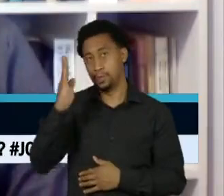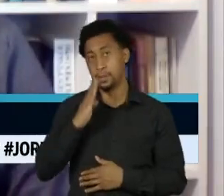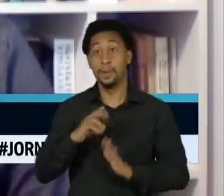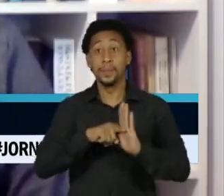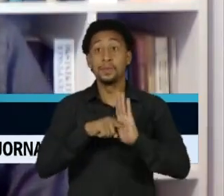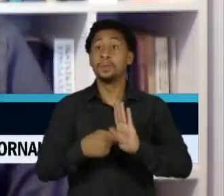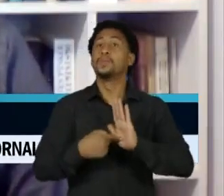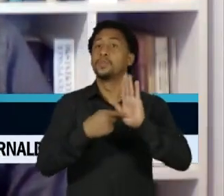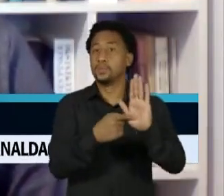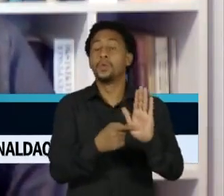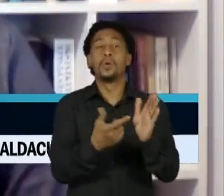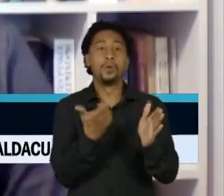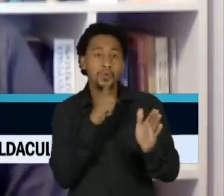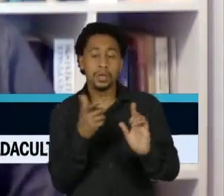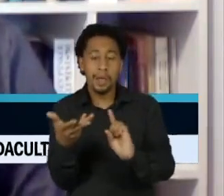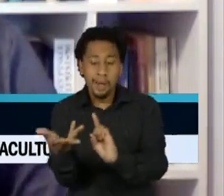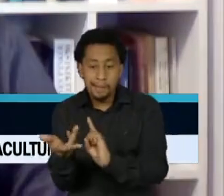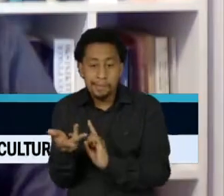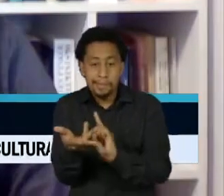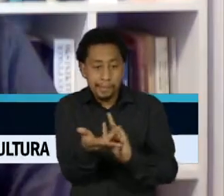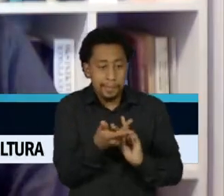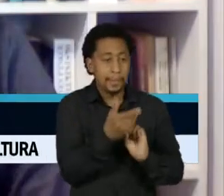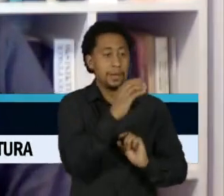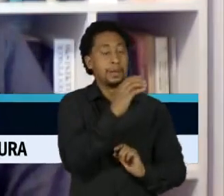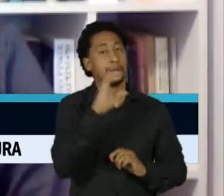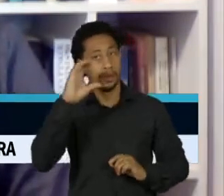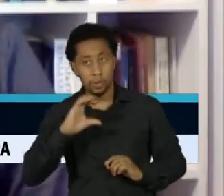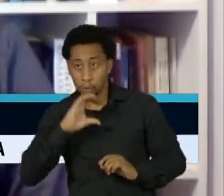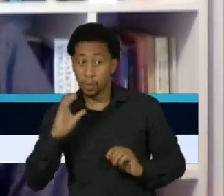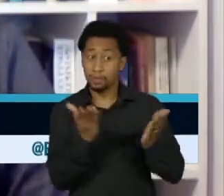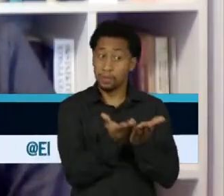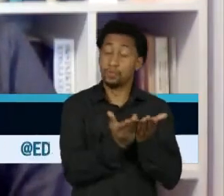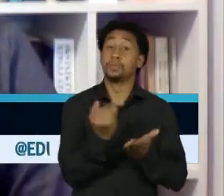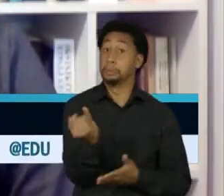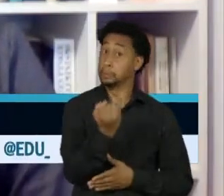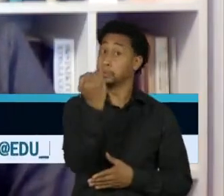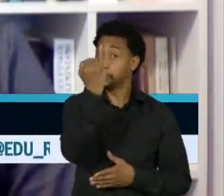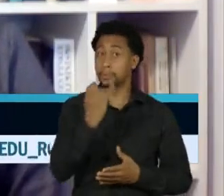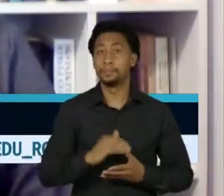que conquistar esse eleitorado é fundamental. Por isso também que se explica que há essa